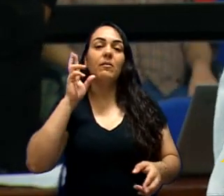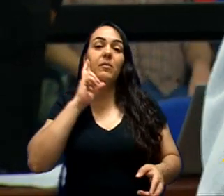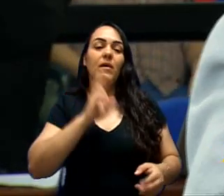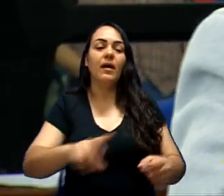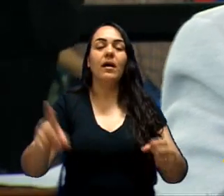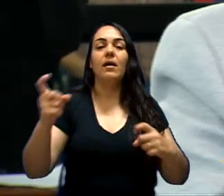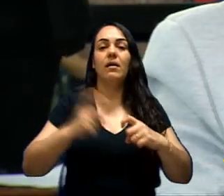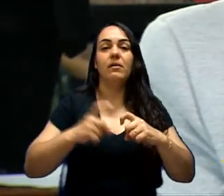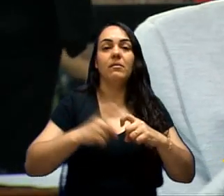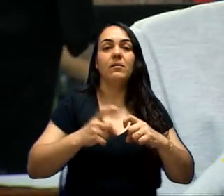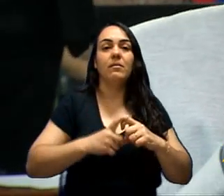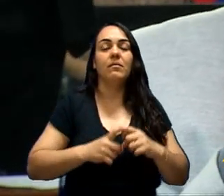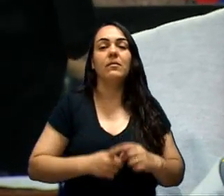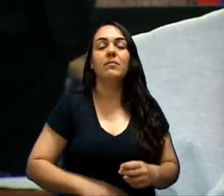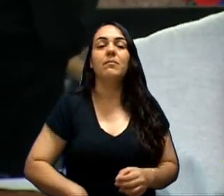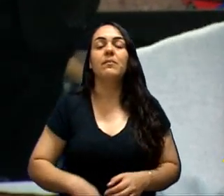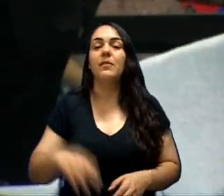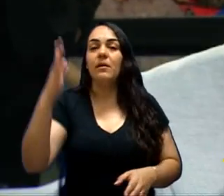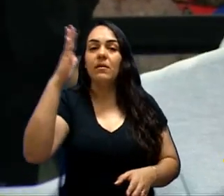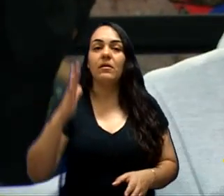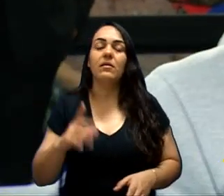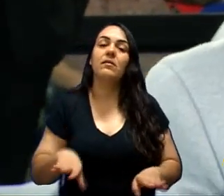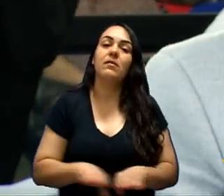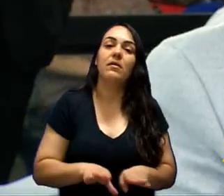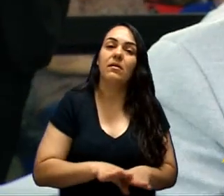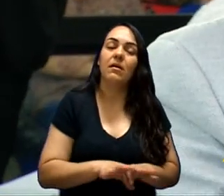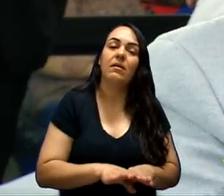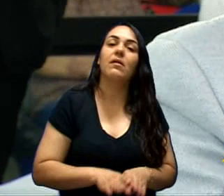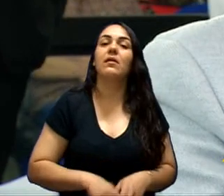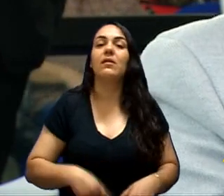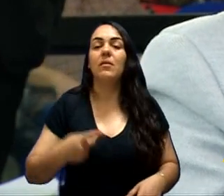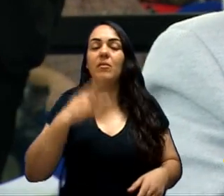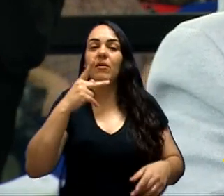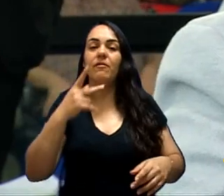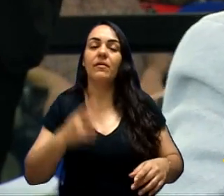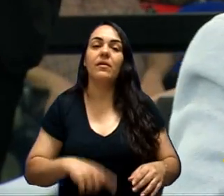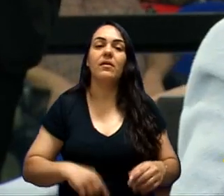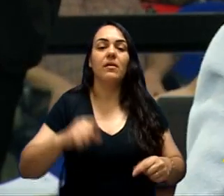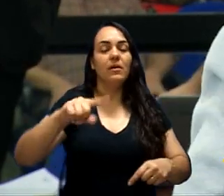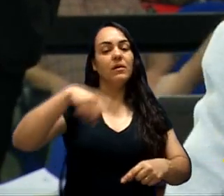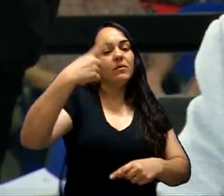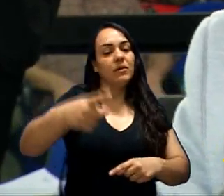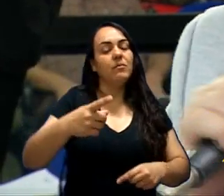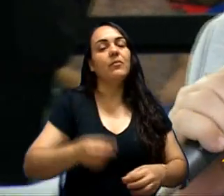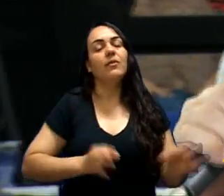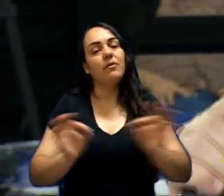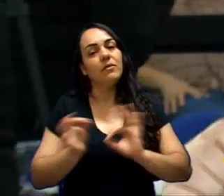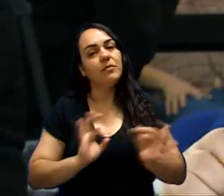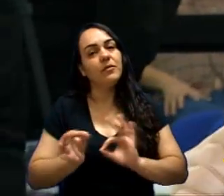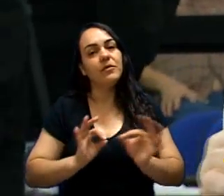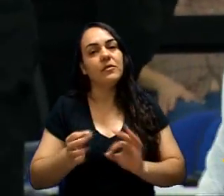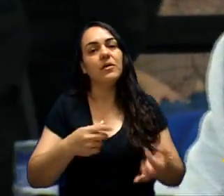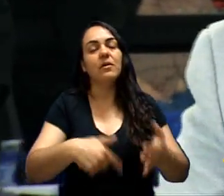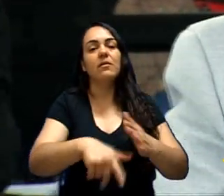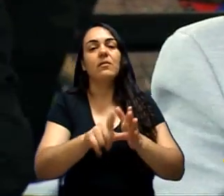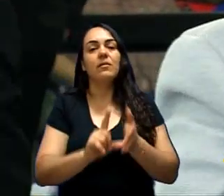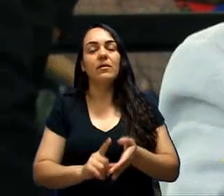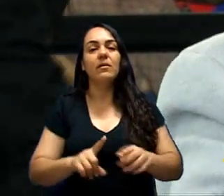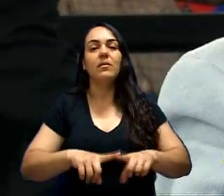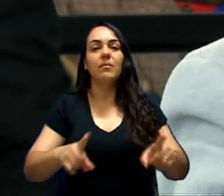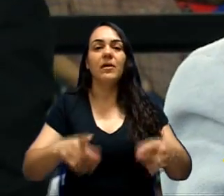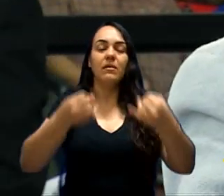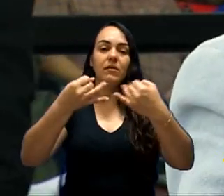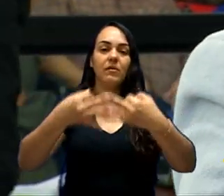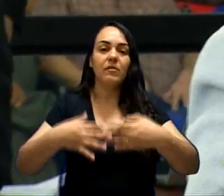vetado, mas é inconstitucional. Eu dizia: não é inconstitucional, é só depois do trânsito julgado. Cansei de falar lá. Até